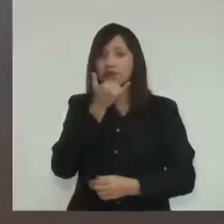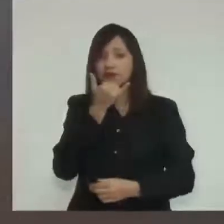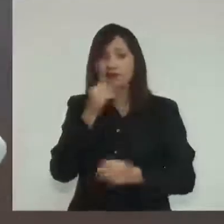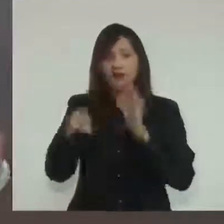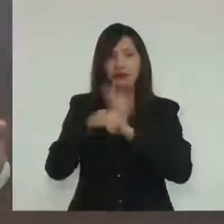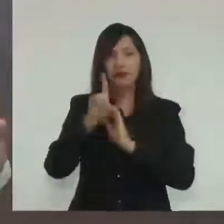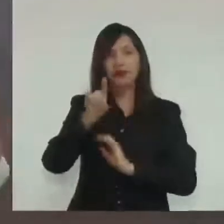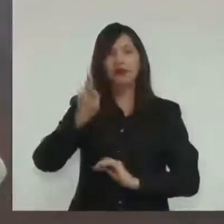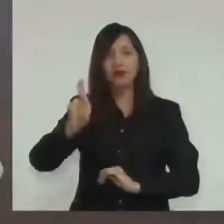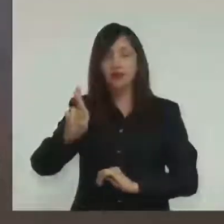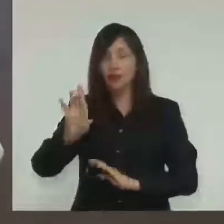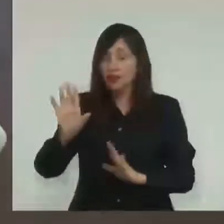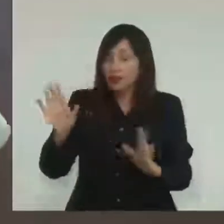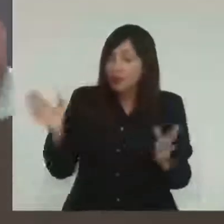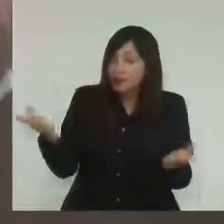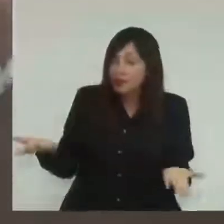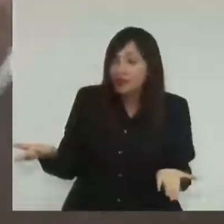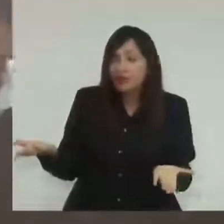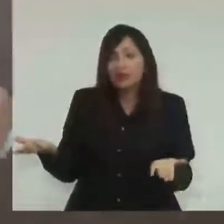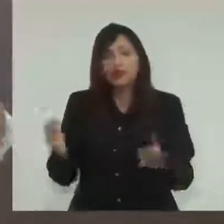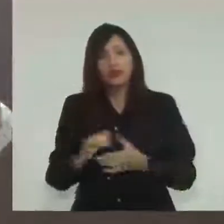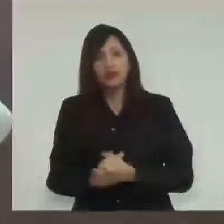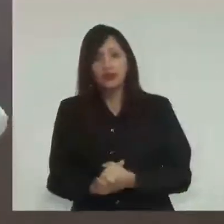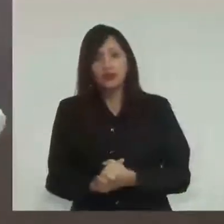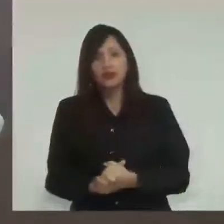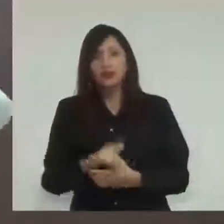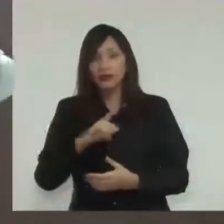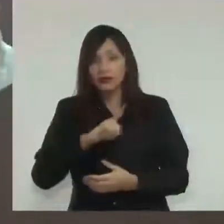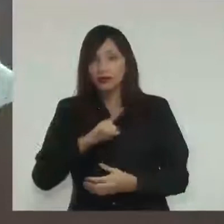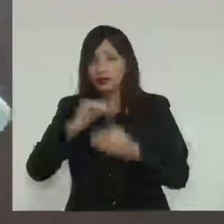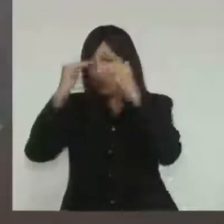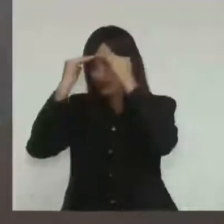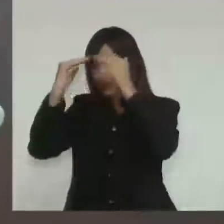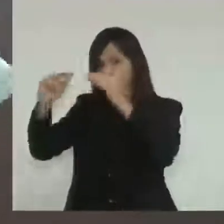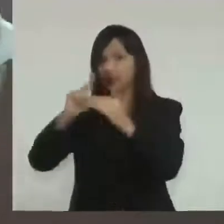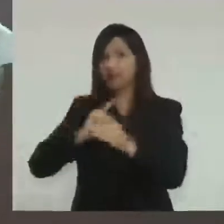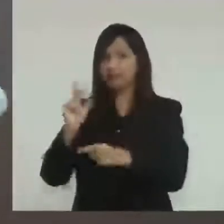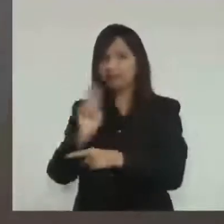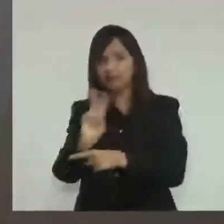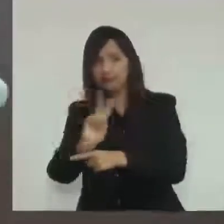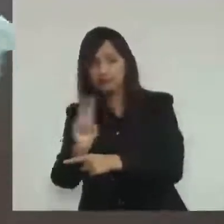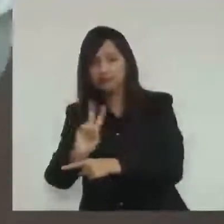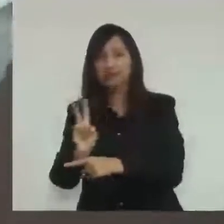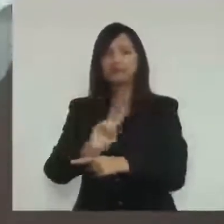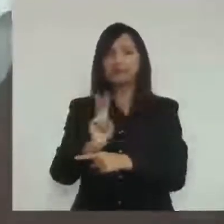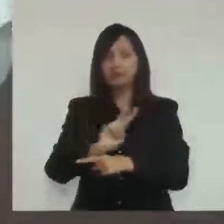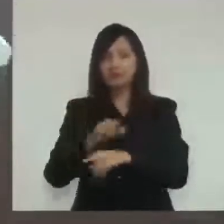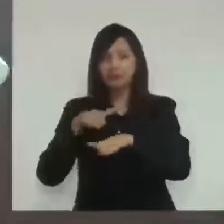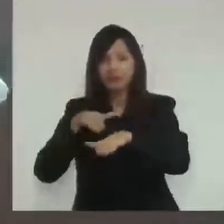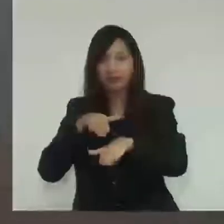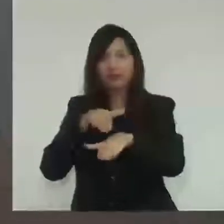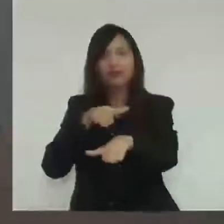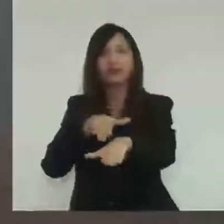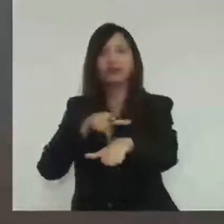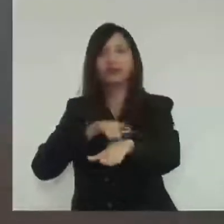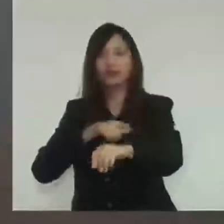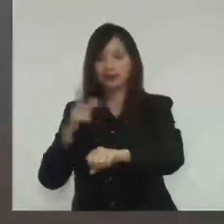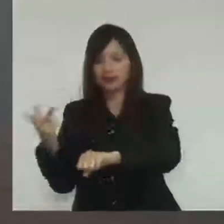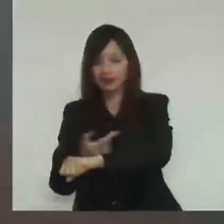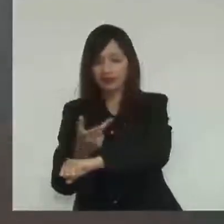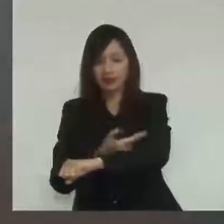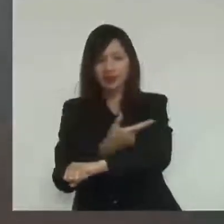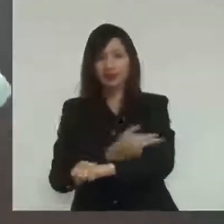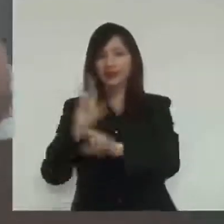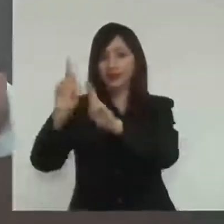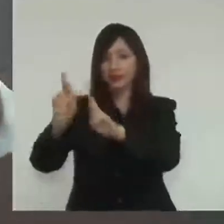DR. Gente, então, para fazer o dever de casa, controlar o trânsito, cortar mato, é do